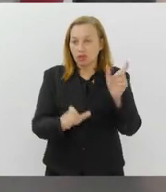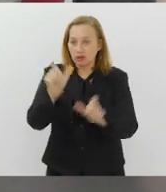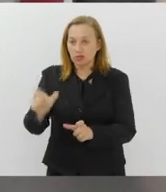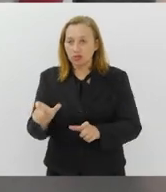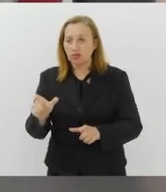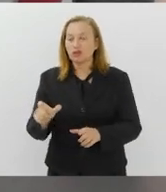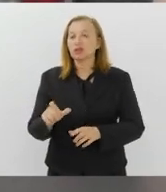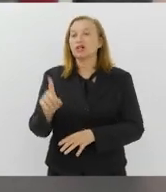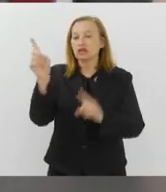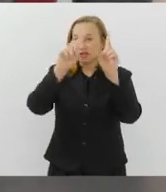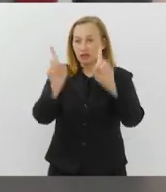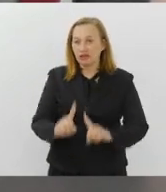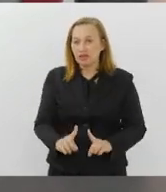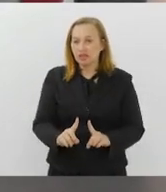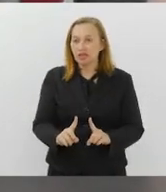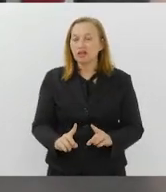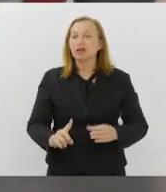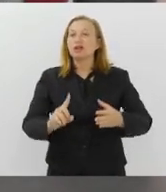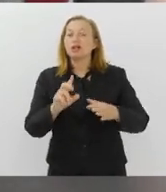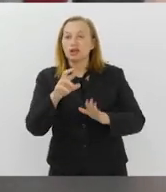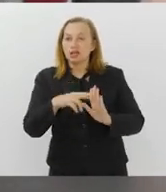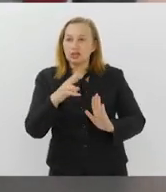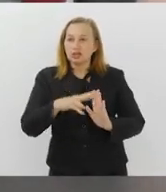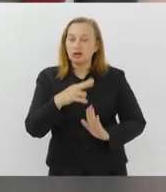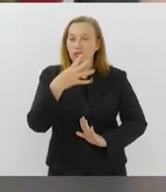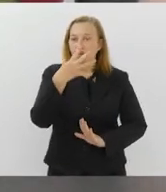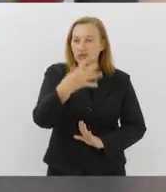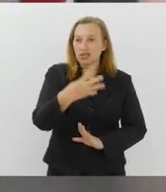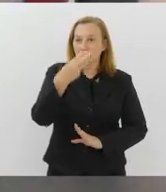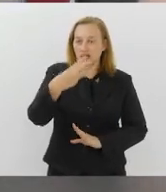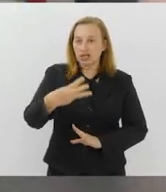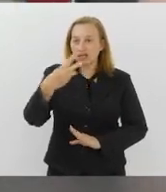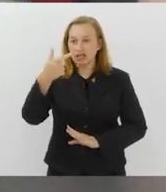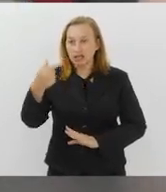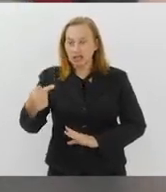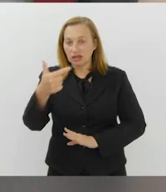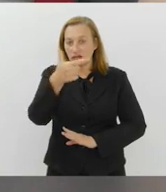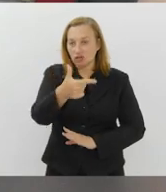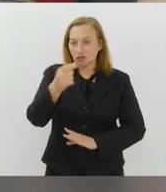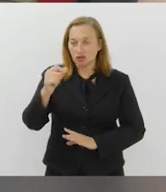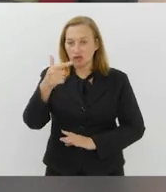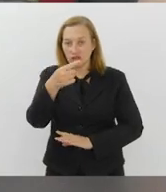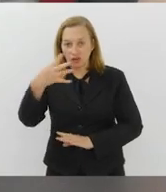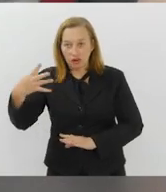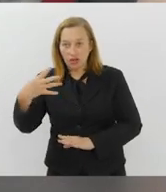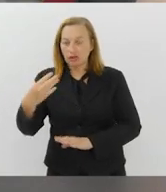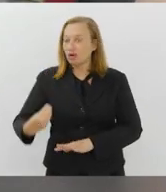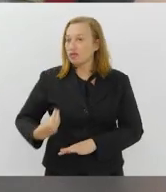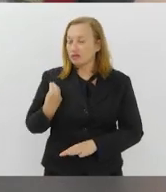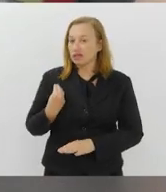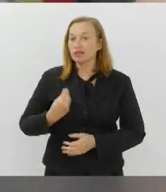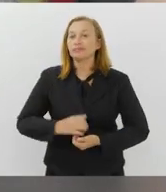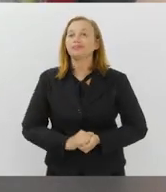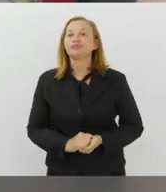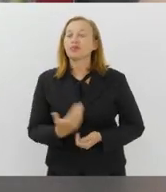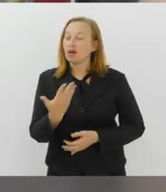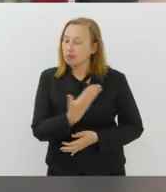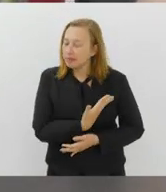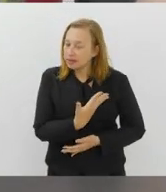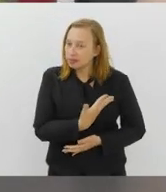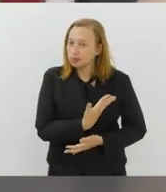número 437 de 2024, e contando com a ilustre presença dos